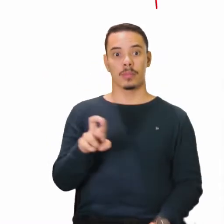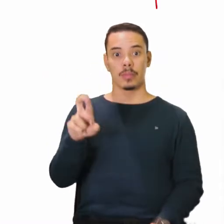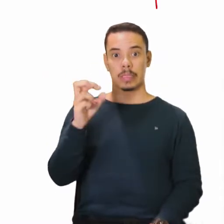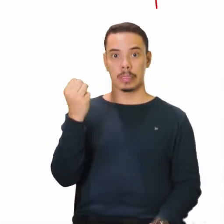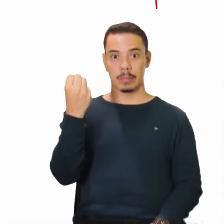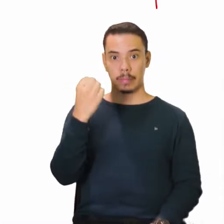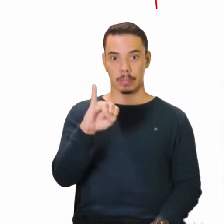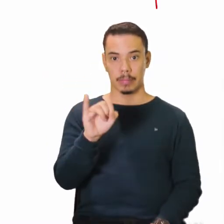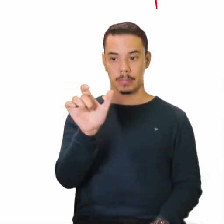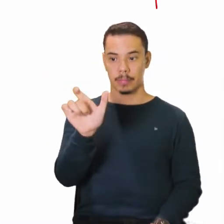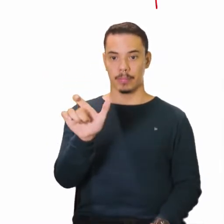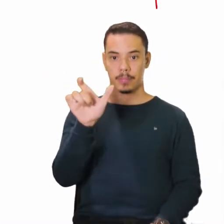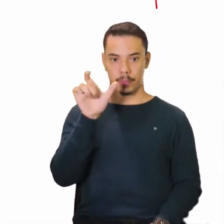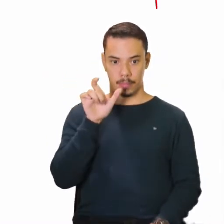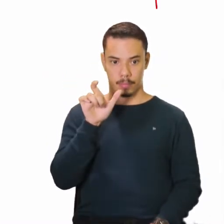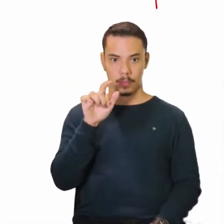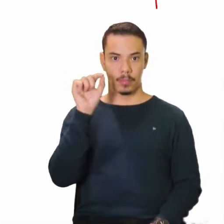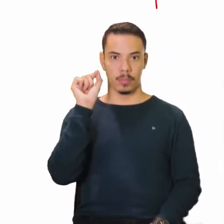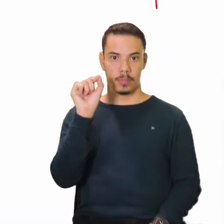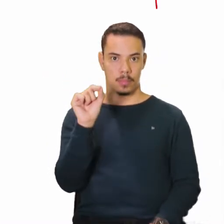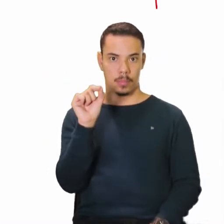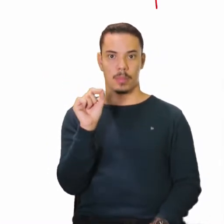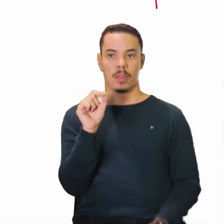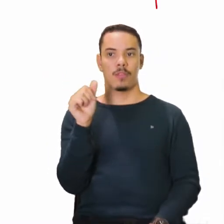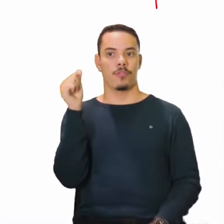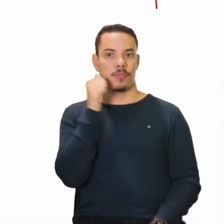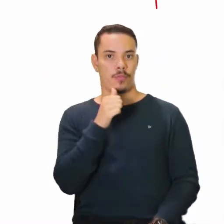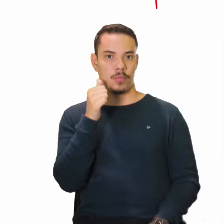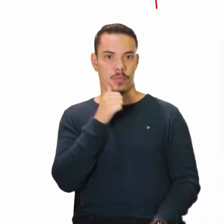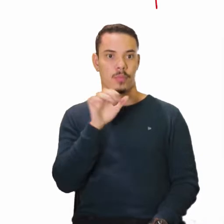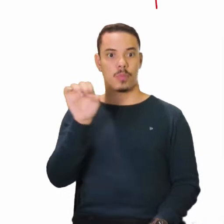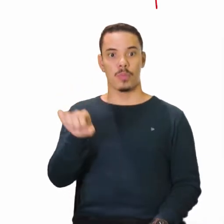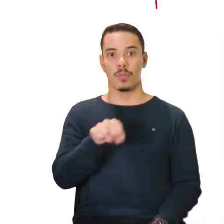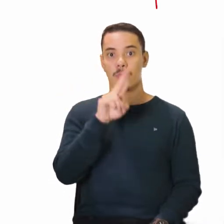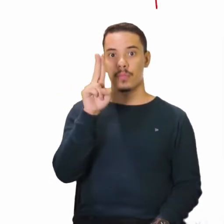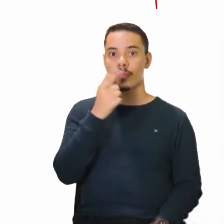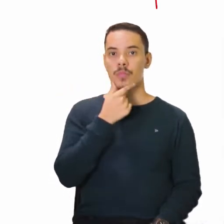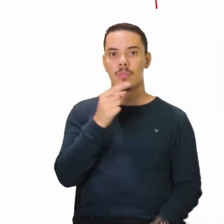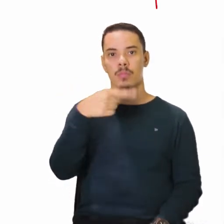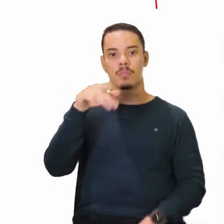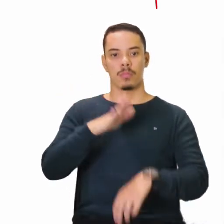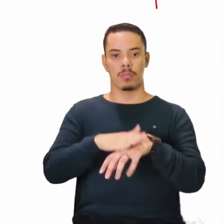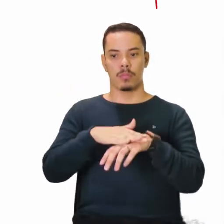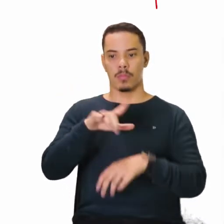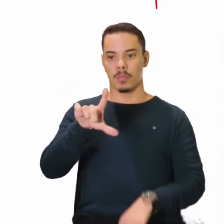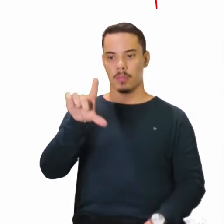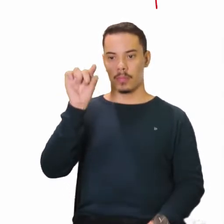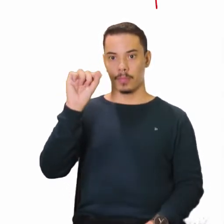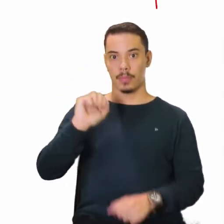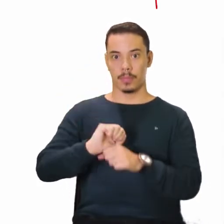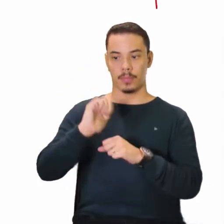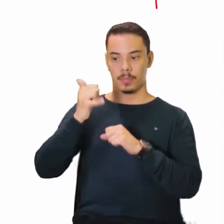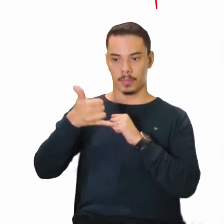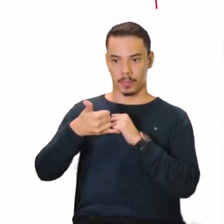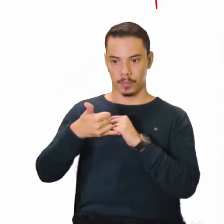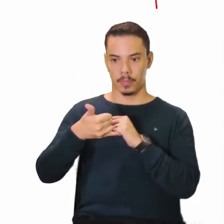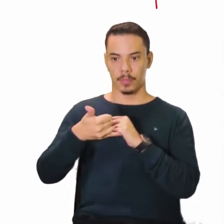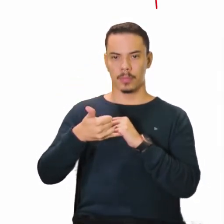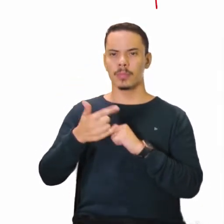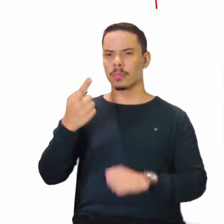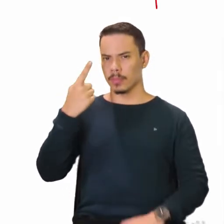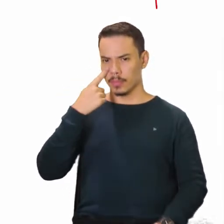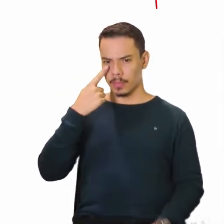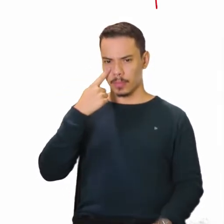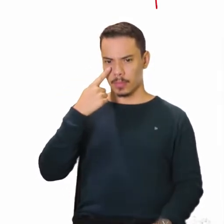a palavra é do gênero feminino ou masculino e você vai escolher o adjetivo. Vamos